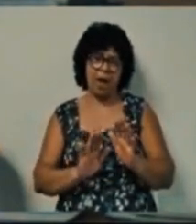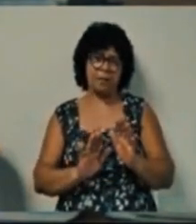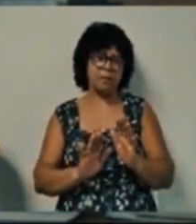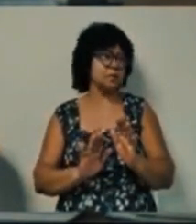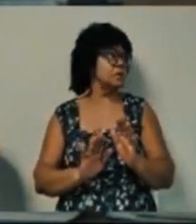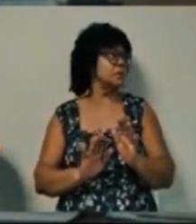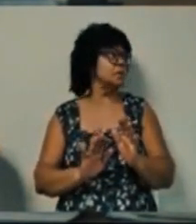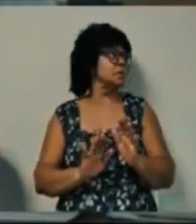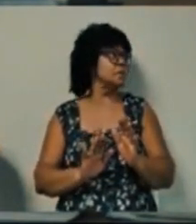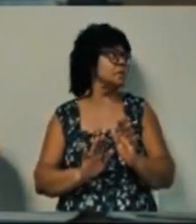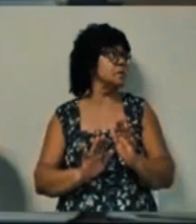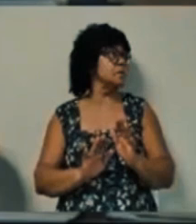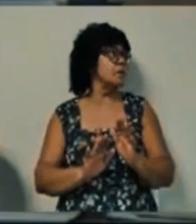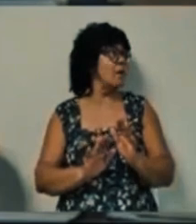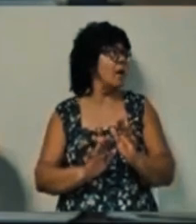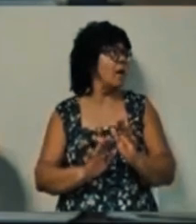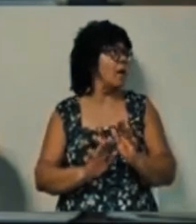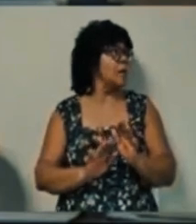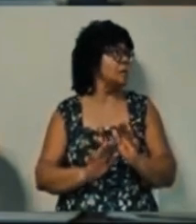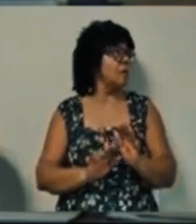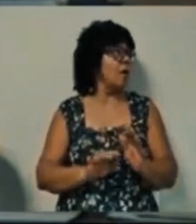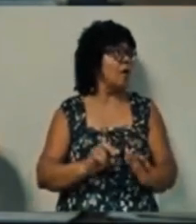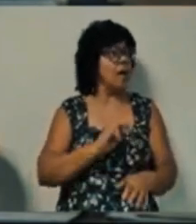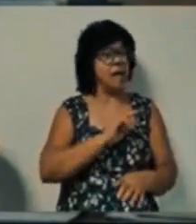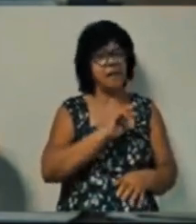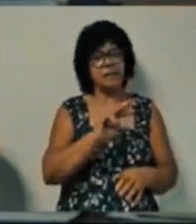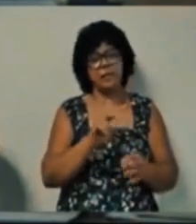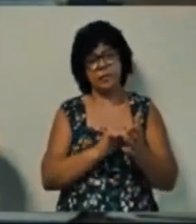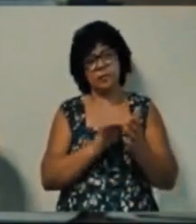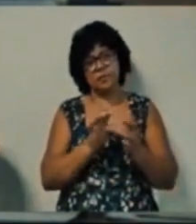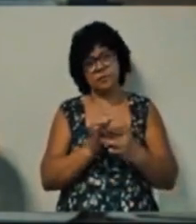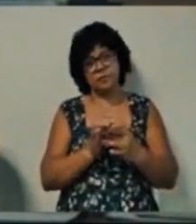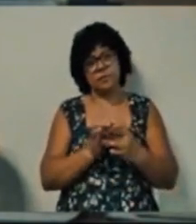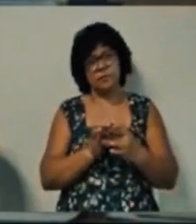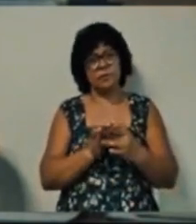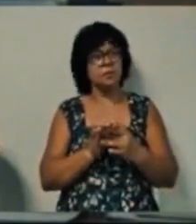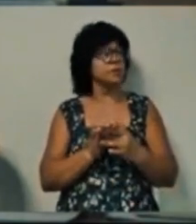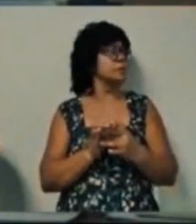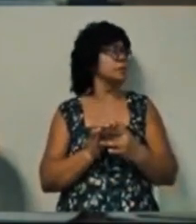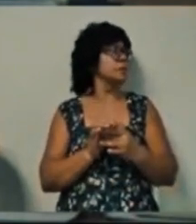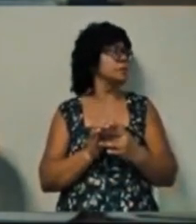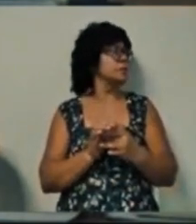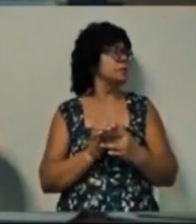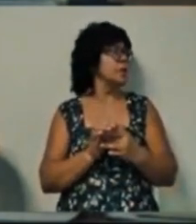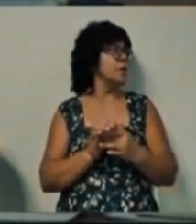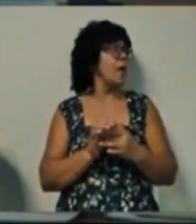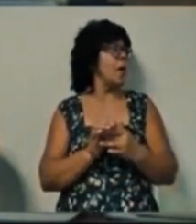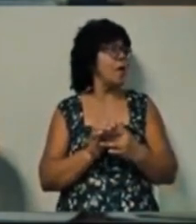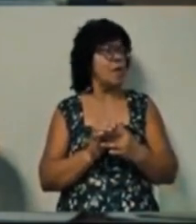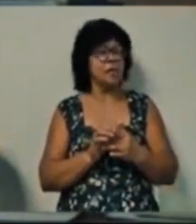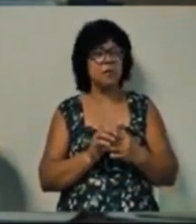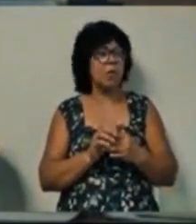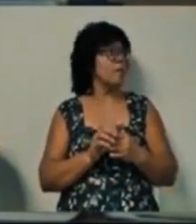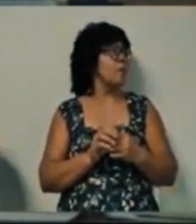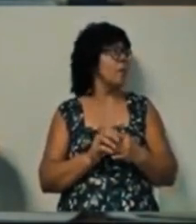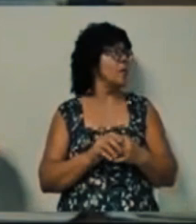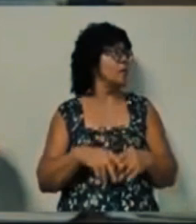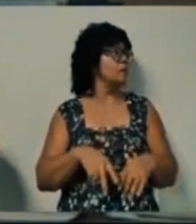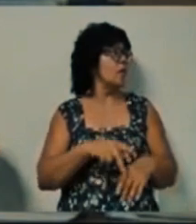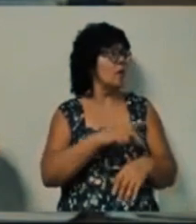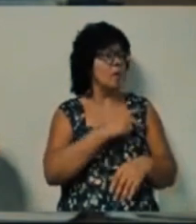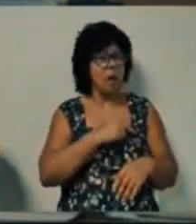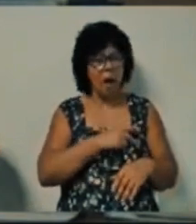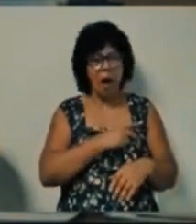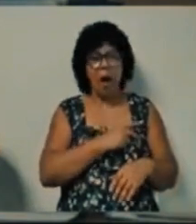Eles, tendo ouvido isto, foram batizados no nome do Senhor Jesus. E quando Paulo lhes impôs